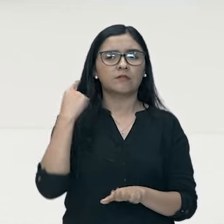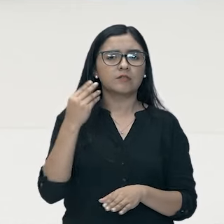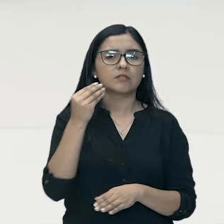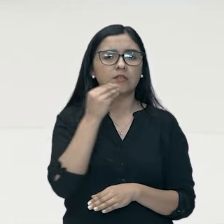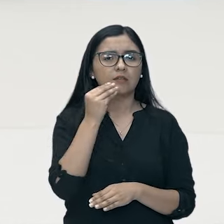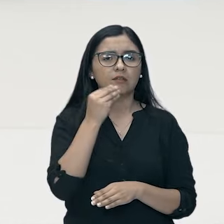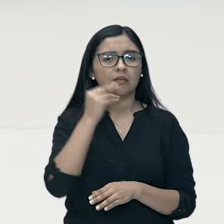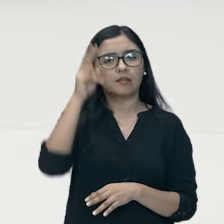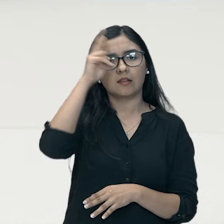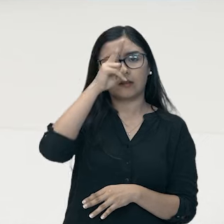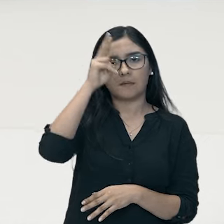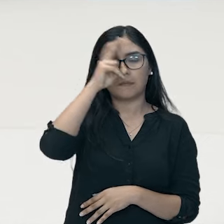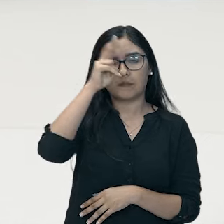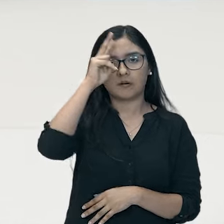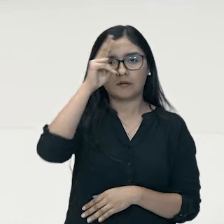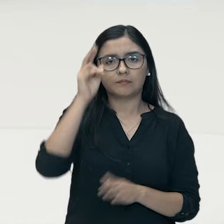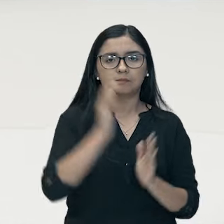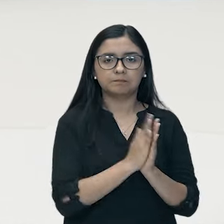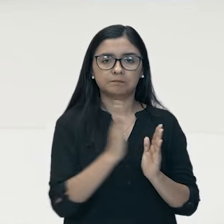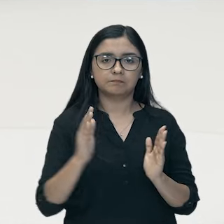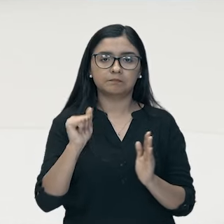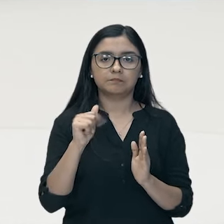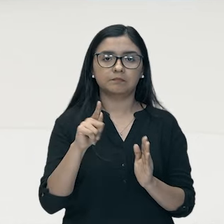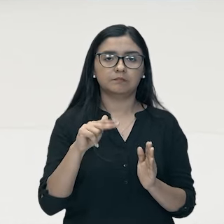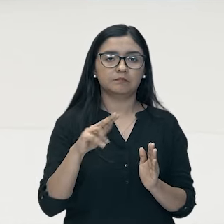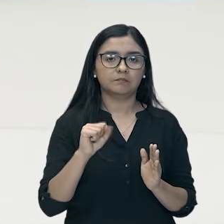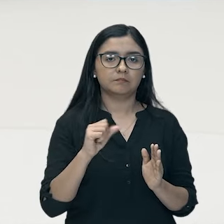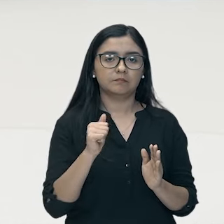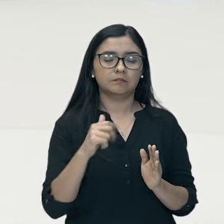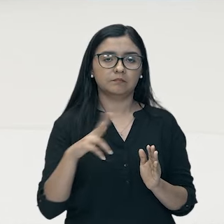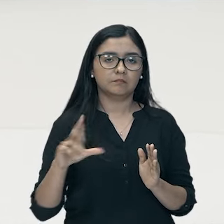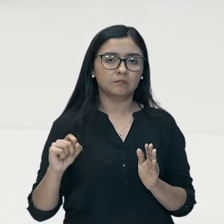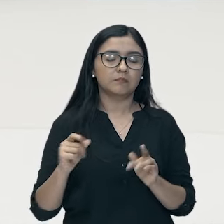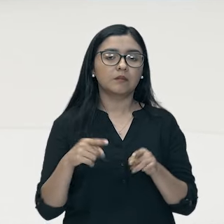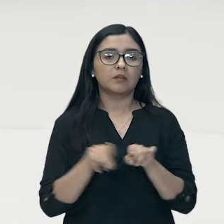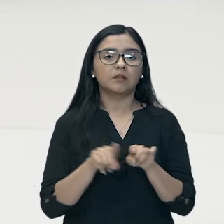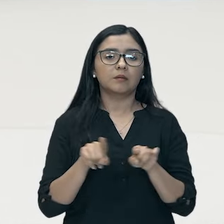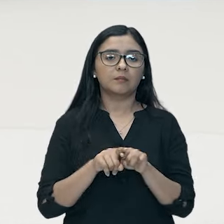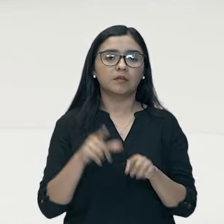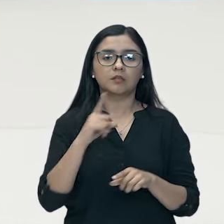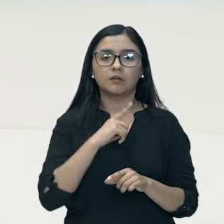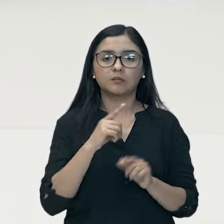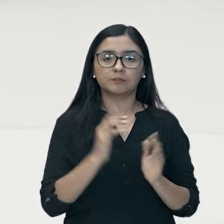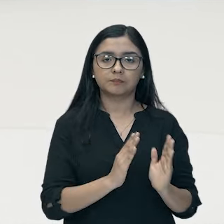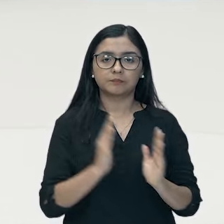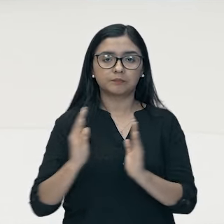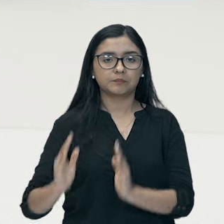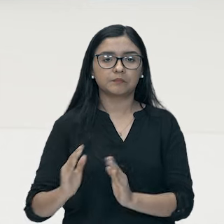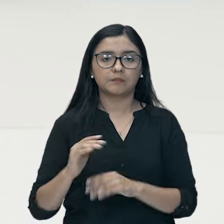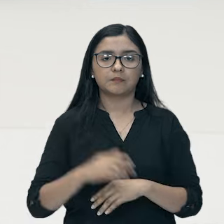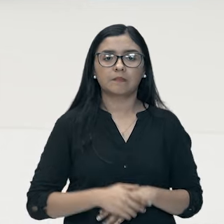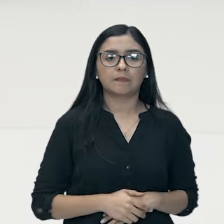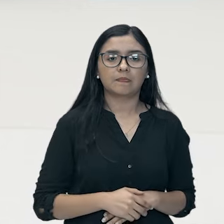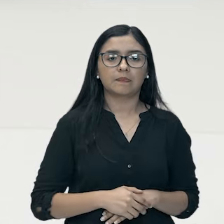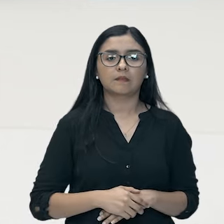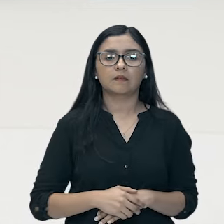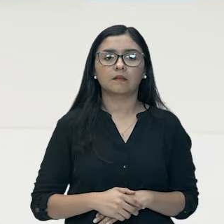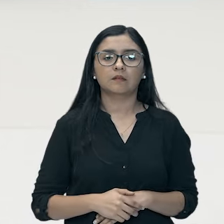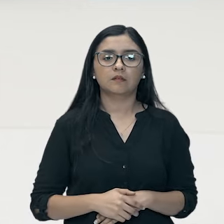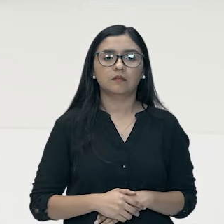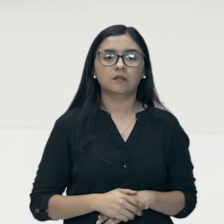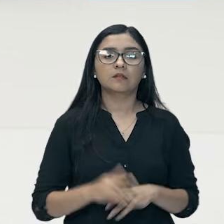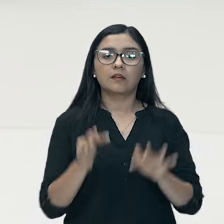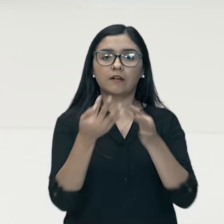na memória esse processo é alusão tá bom nós também tivemos o processo aí de epígrafe que a epígrafe é